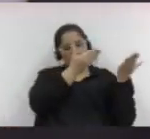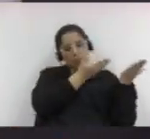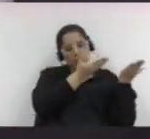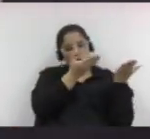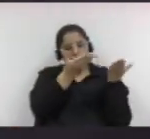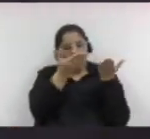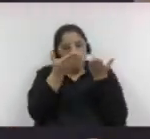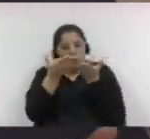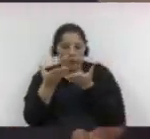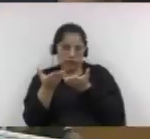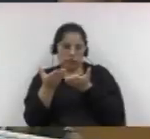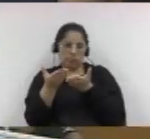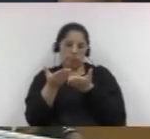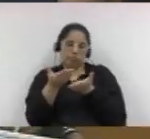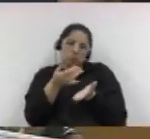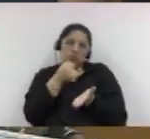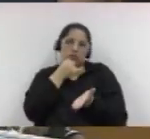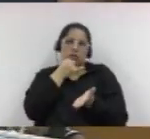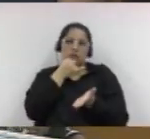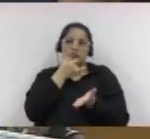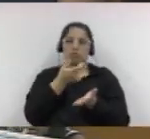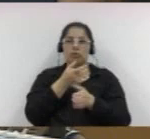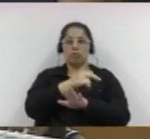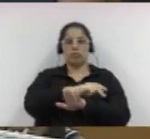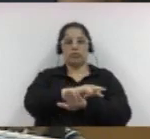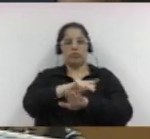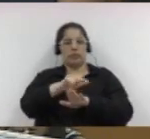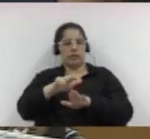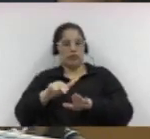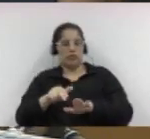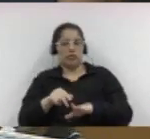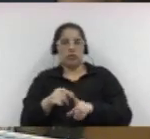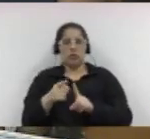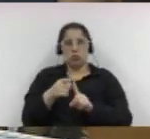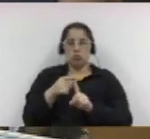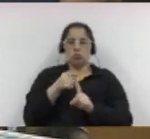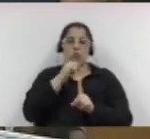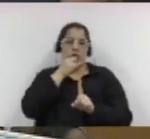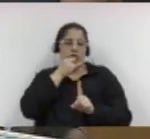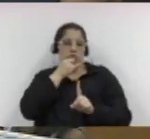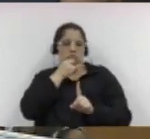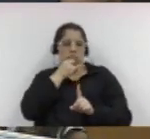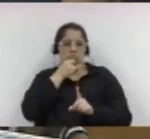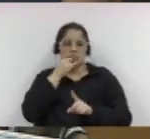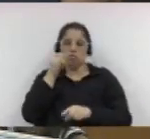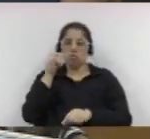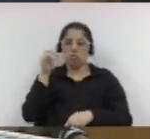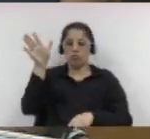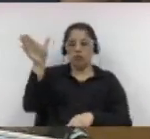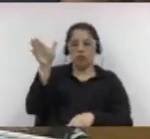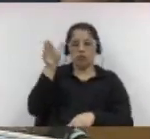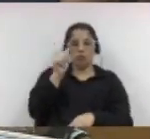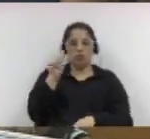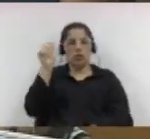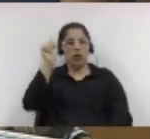convidar, por exemplo, tem vários exemplos, mas um deles é você chamar a Associação de Construtores